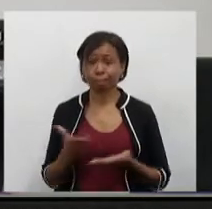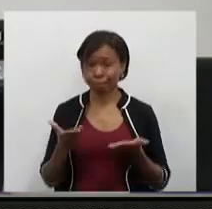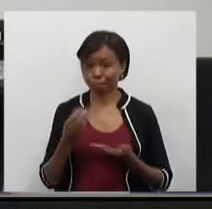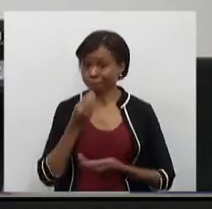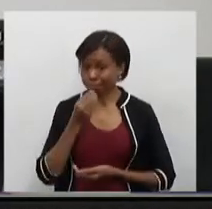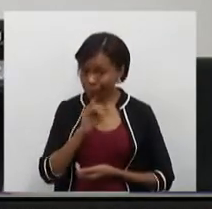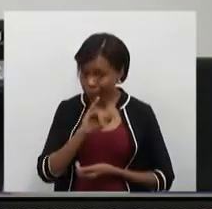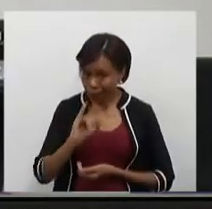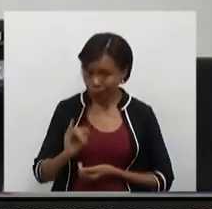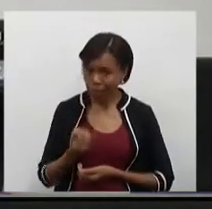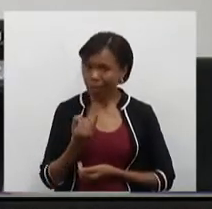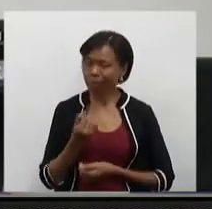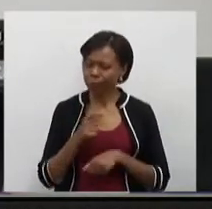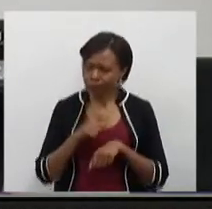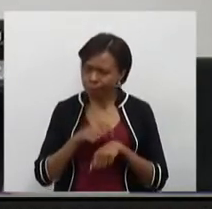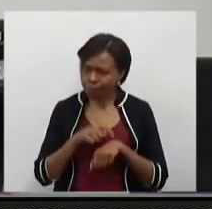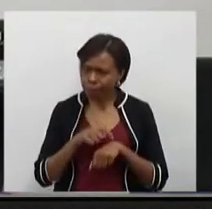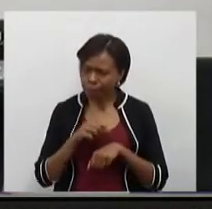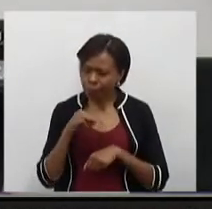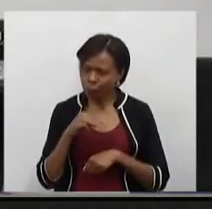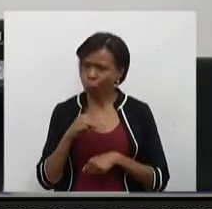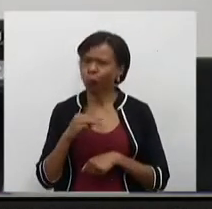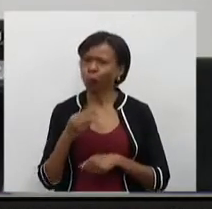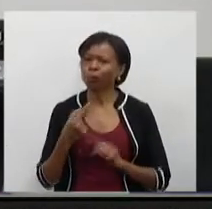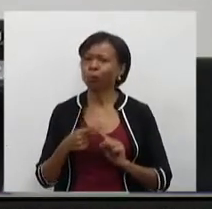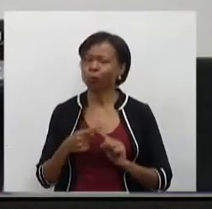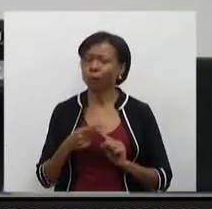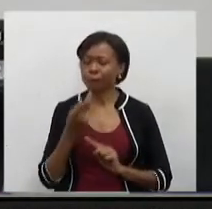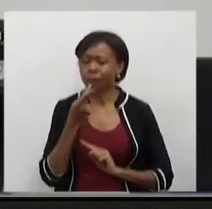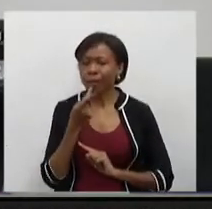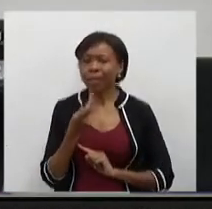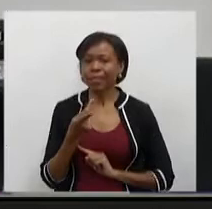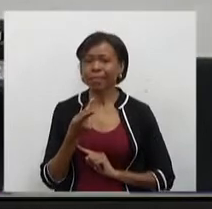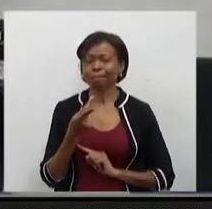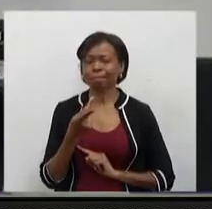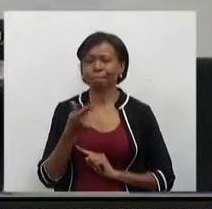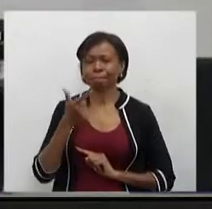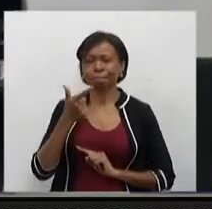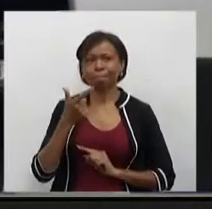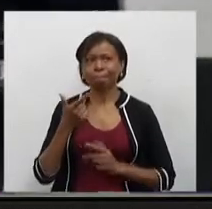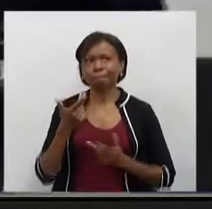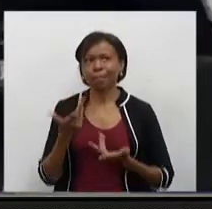esses poucos minutos para reforçar a minha